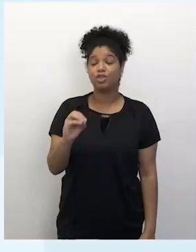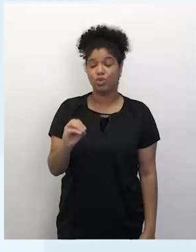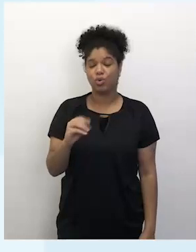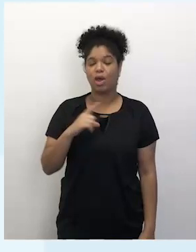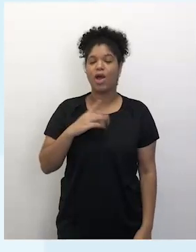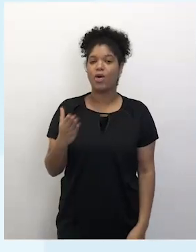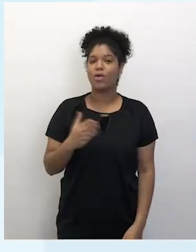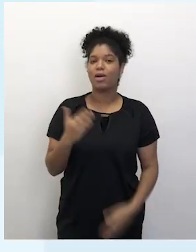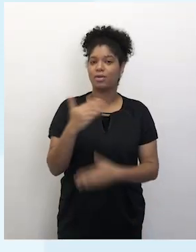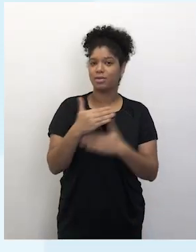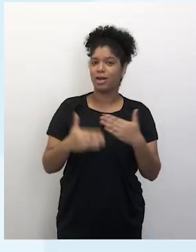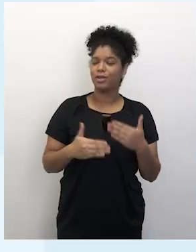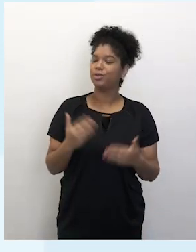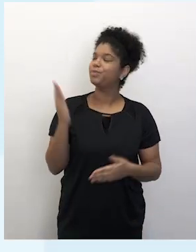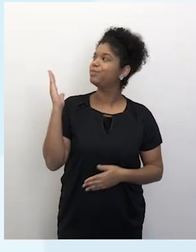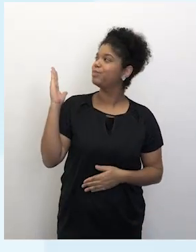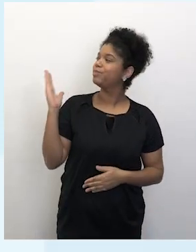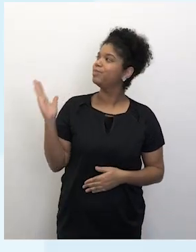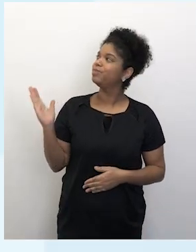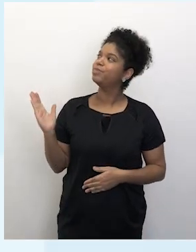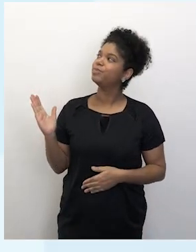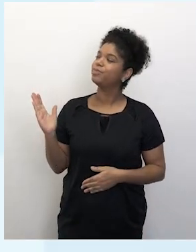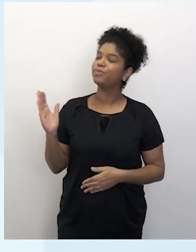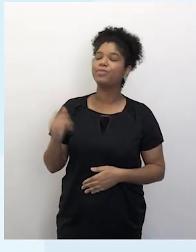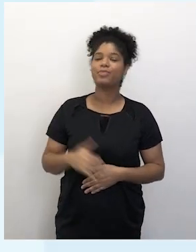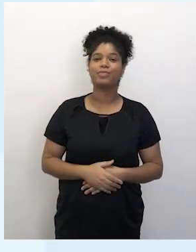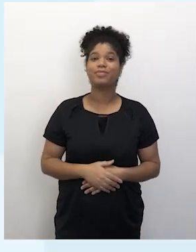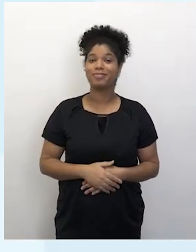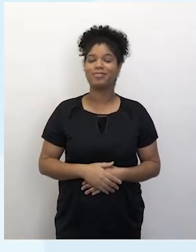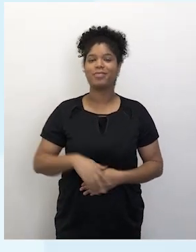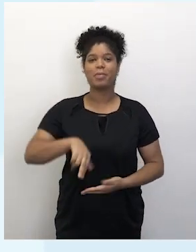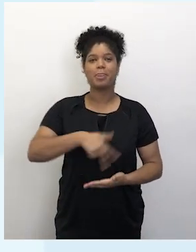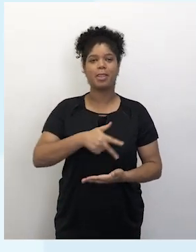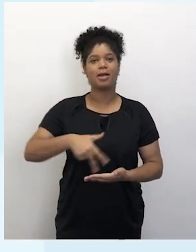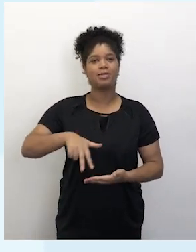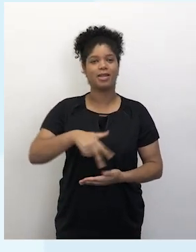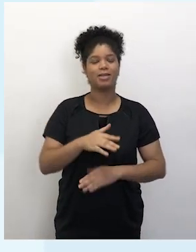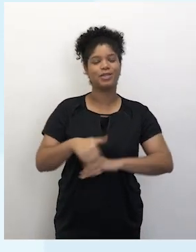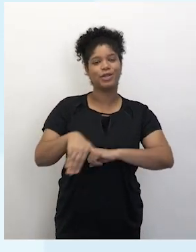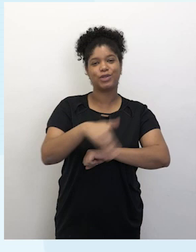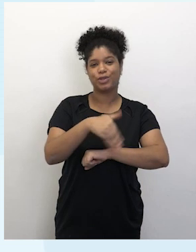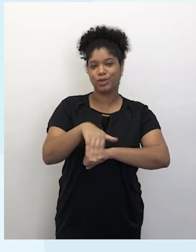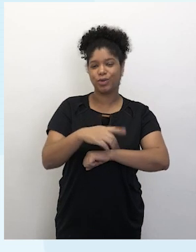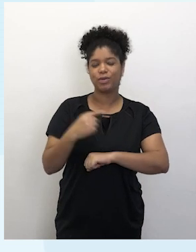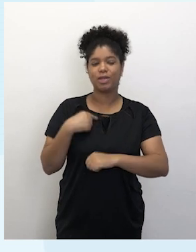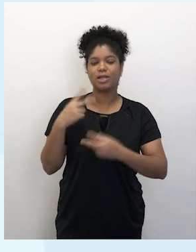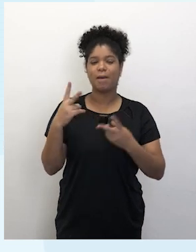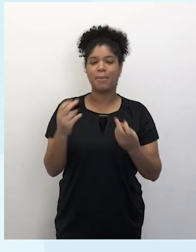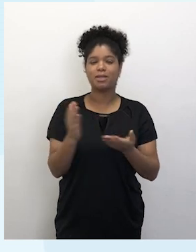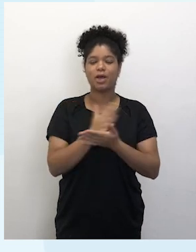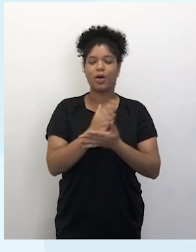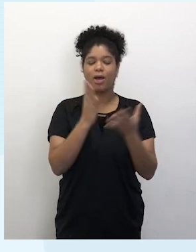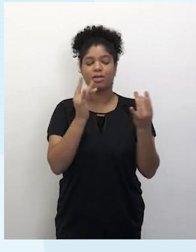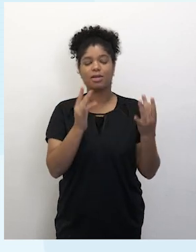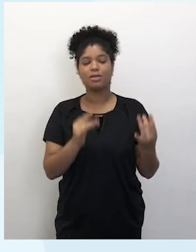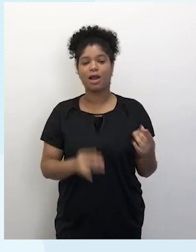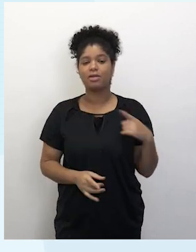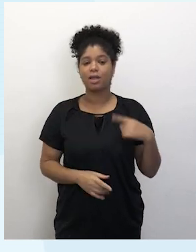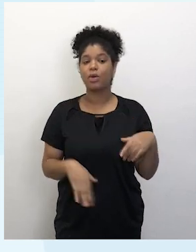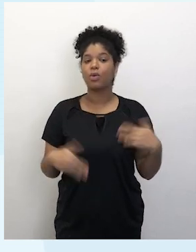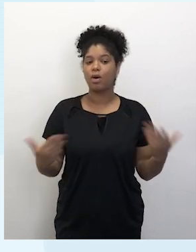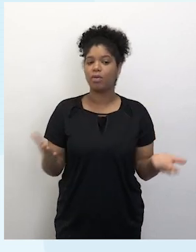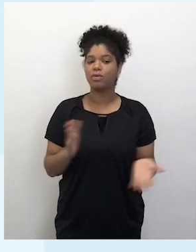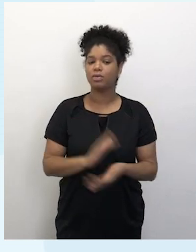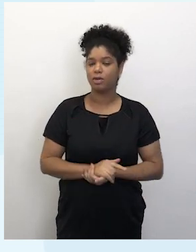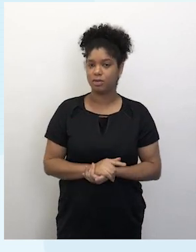a seguir. Nas danças urbanas, podemos identificar os elementos constitutivos abaixo.